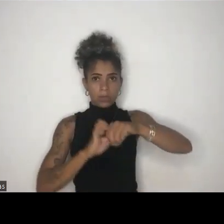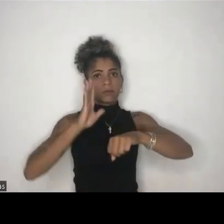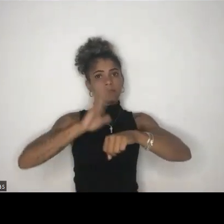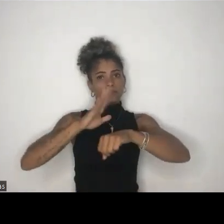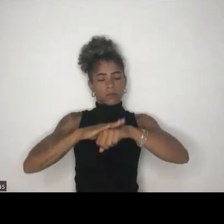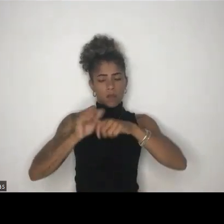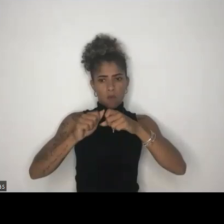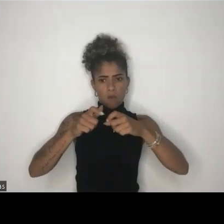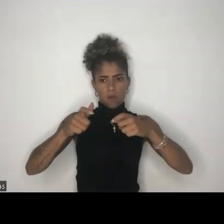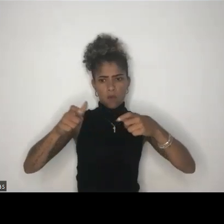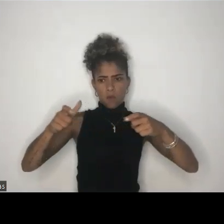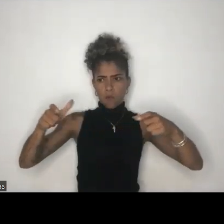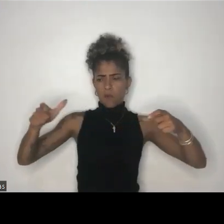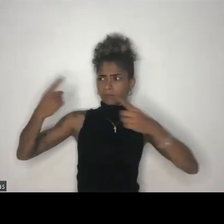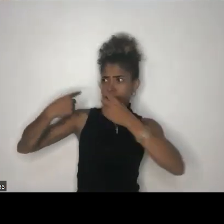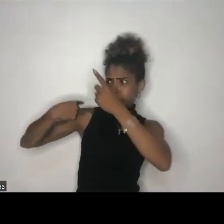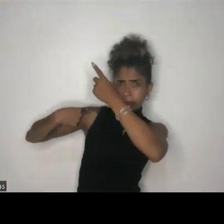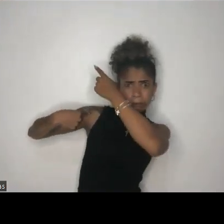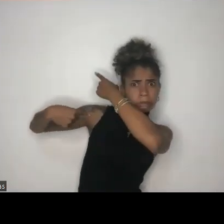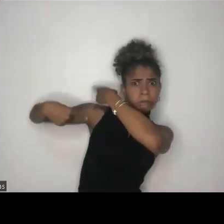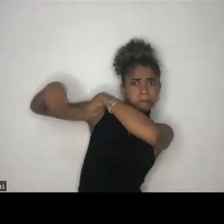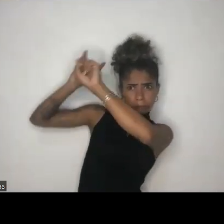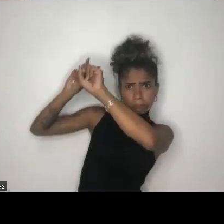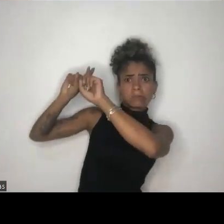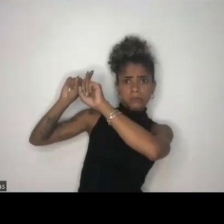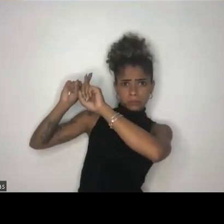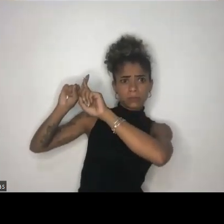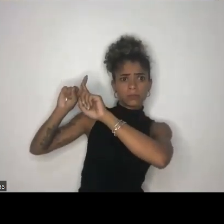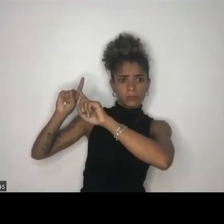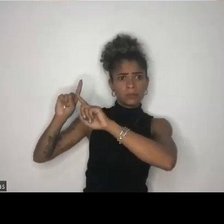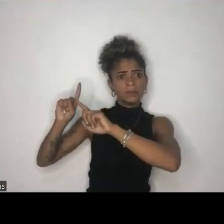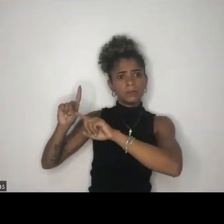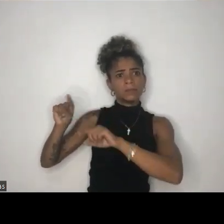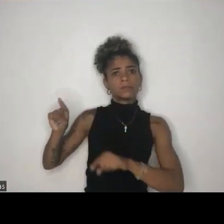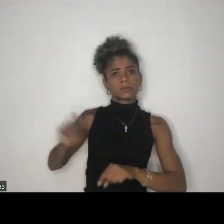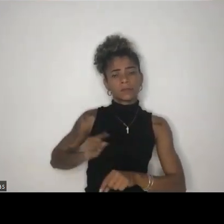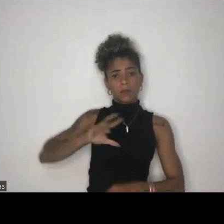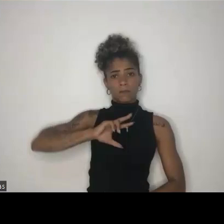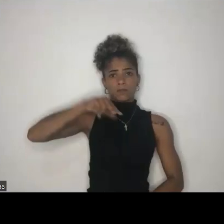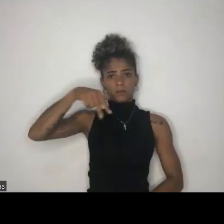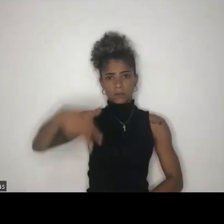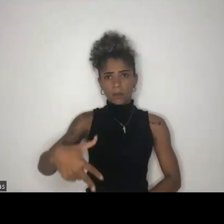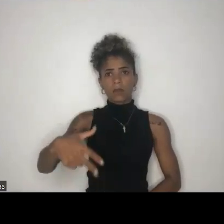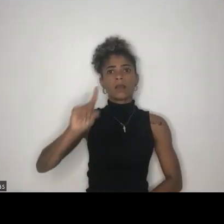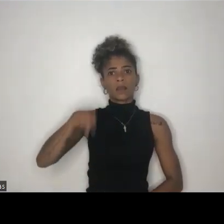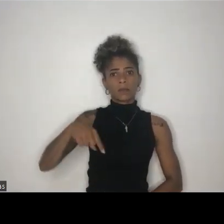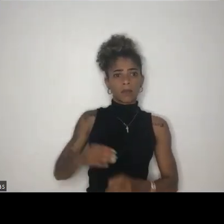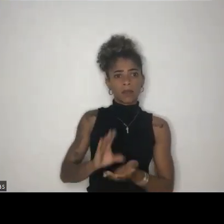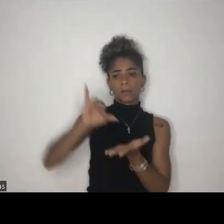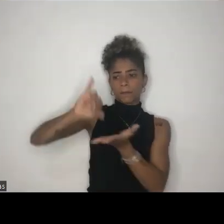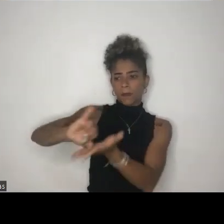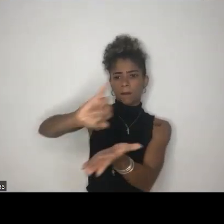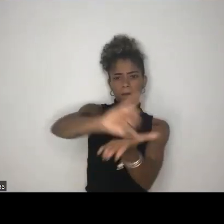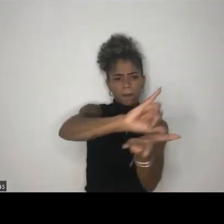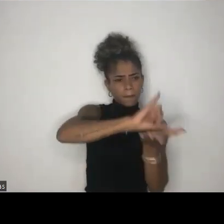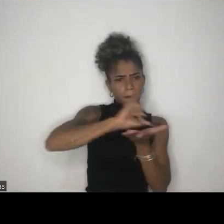cresceram no Brasil nos últimos três anos foi convidado até por Web summert em Portugal teve capital investimento é